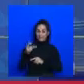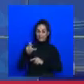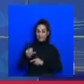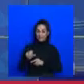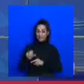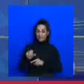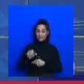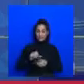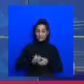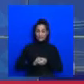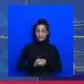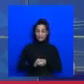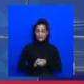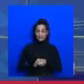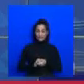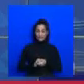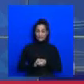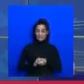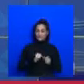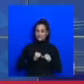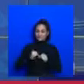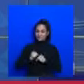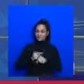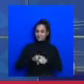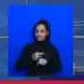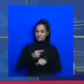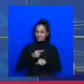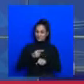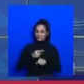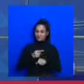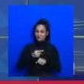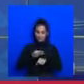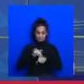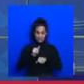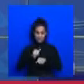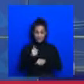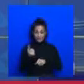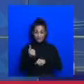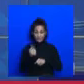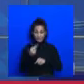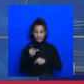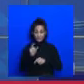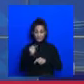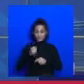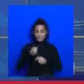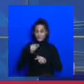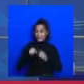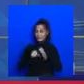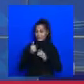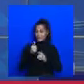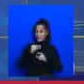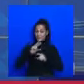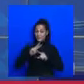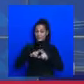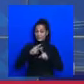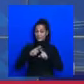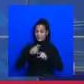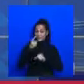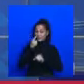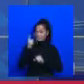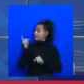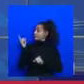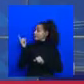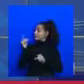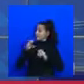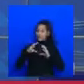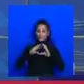19, laranja número 19. E pode ser agora. Vamos chamar o sexto e último número do primeiro sorteio da dupla cena,